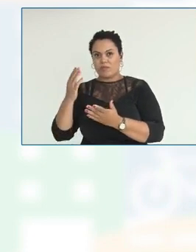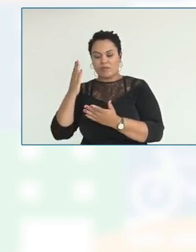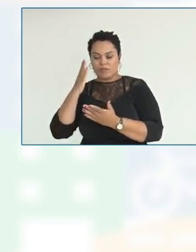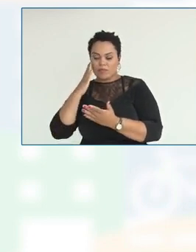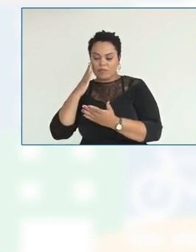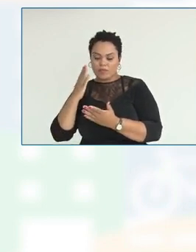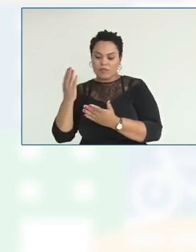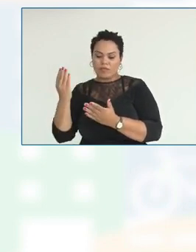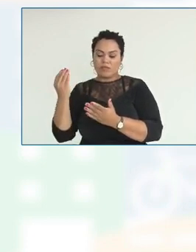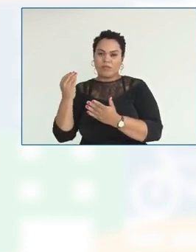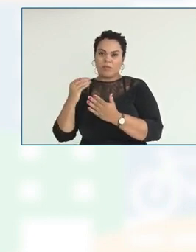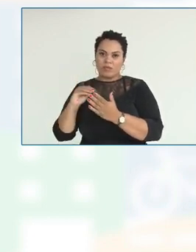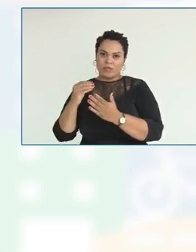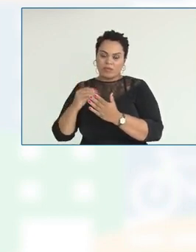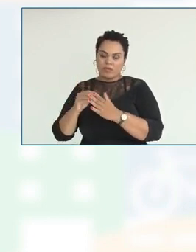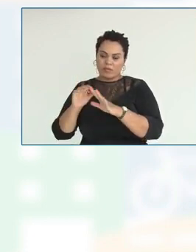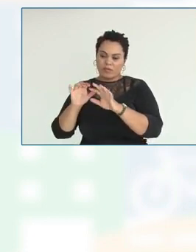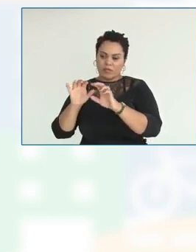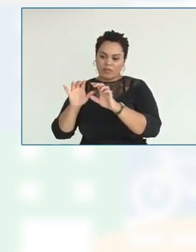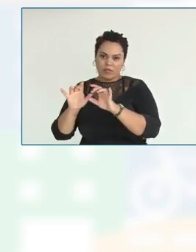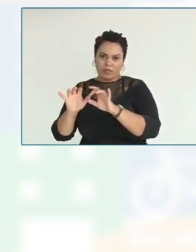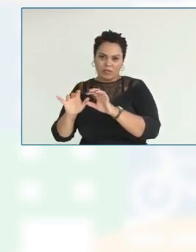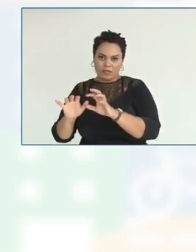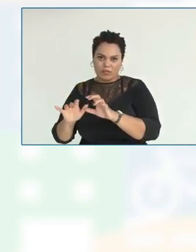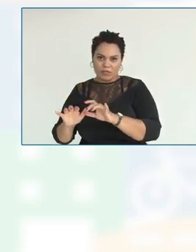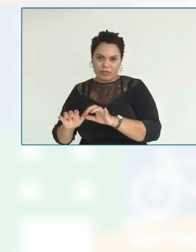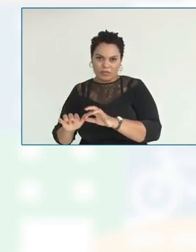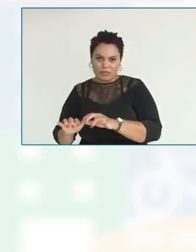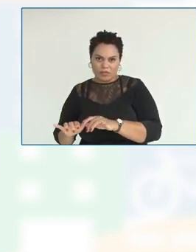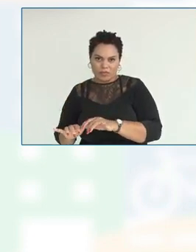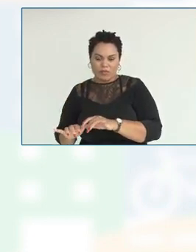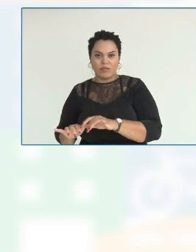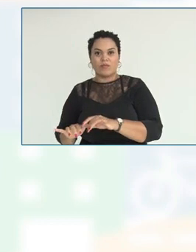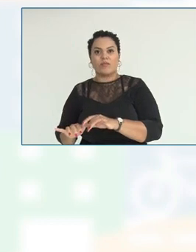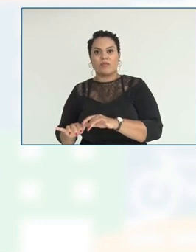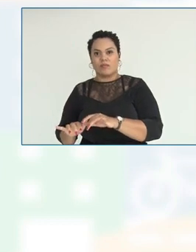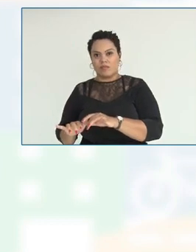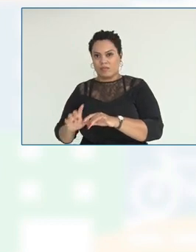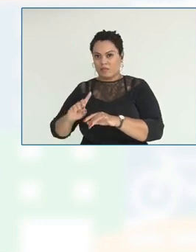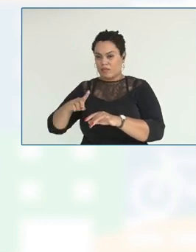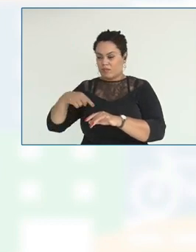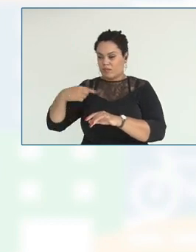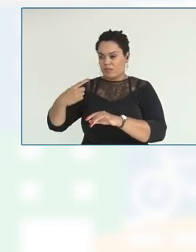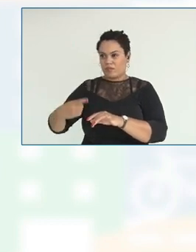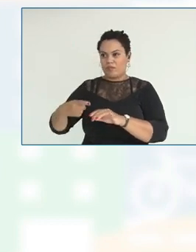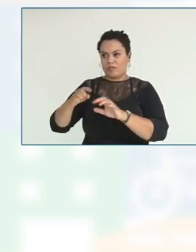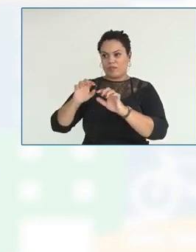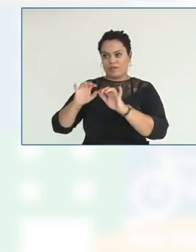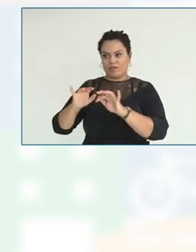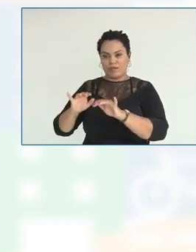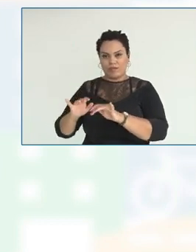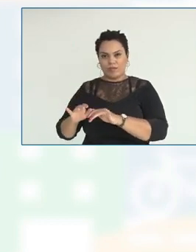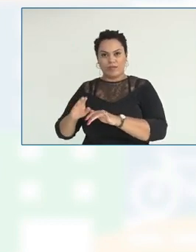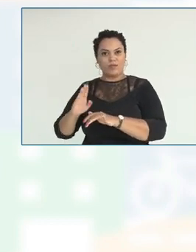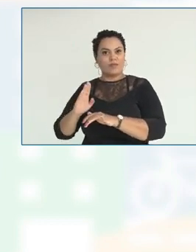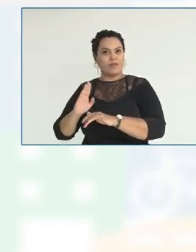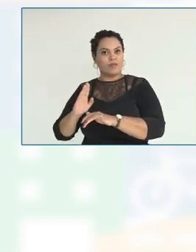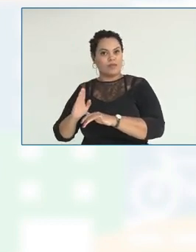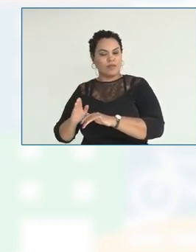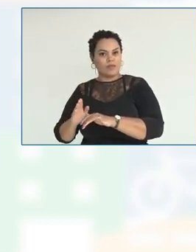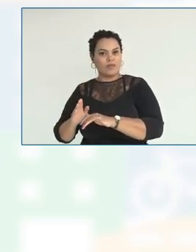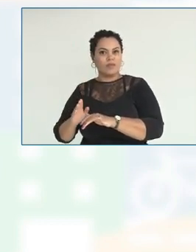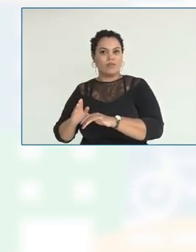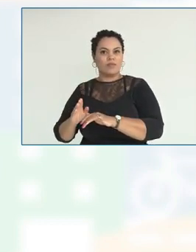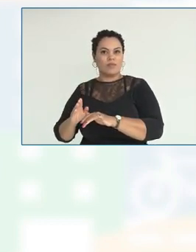no SINAM. Uma vez que essa ficha é digitada no SINAM, né, nós